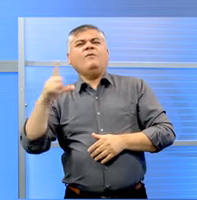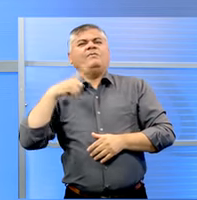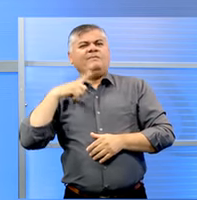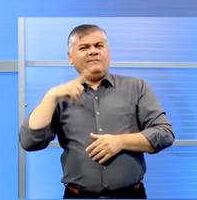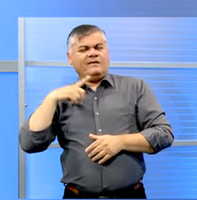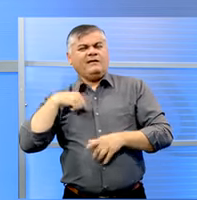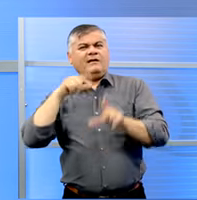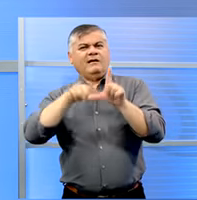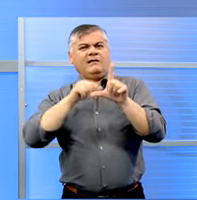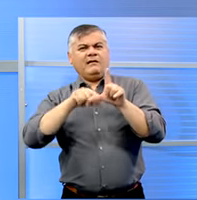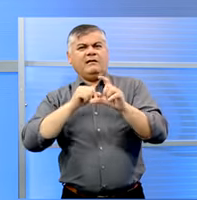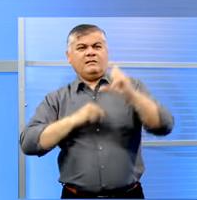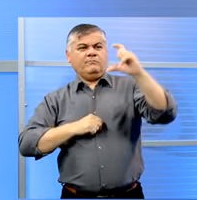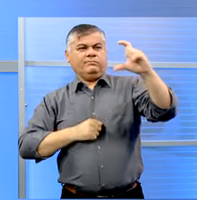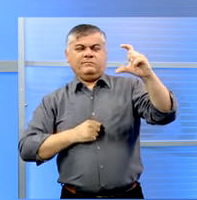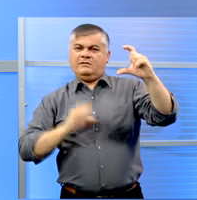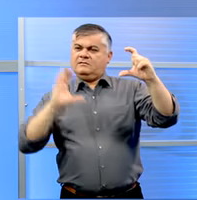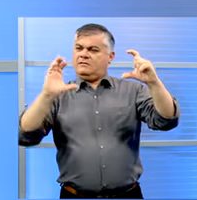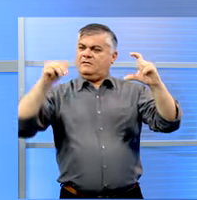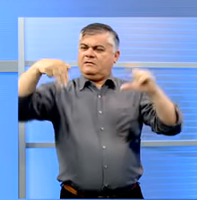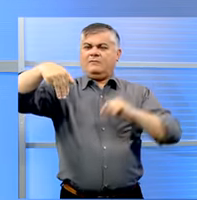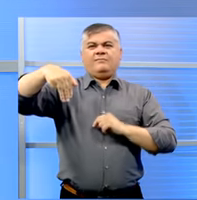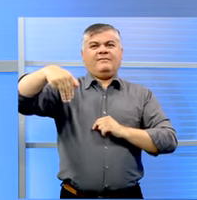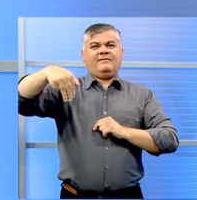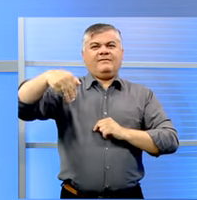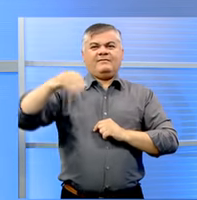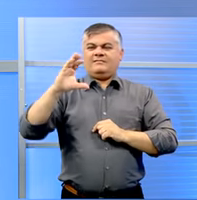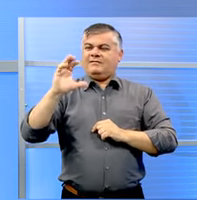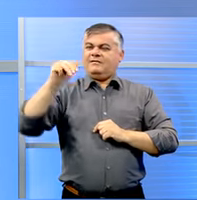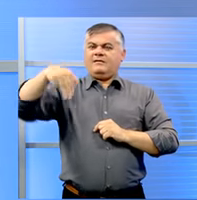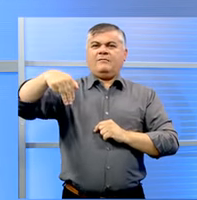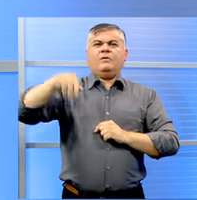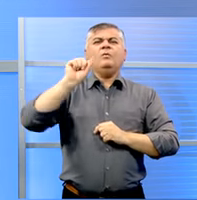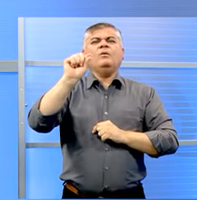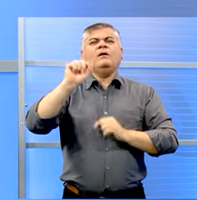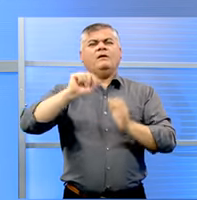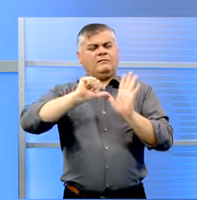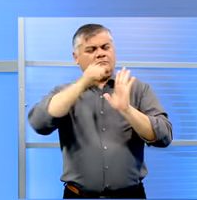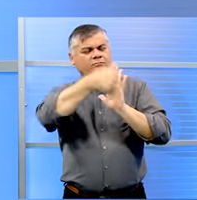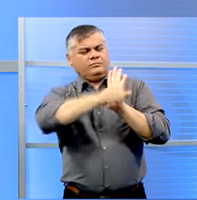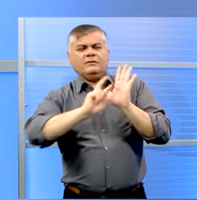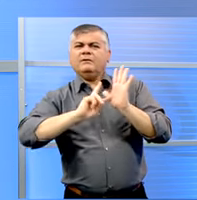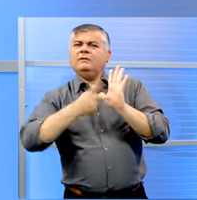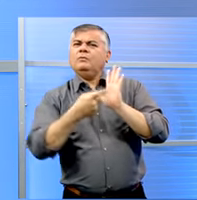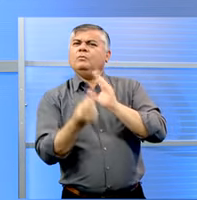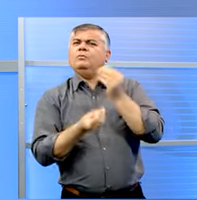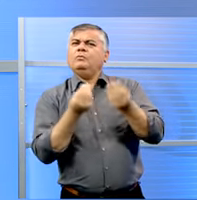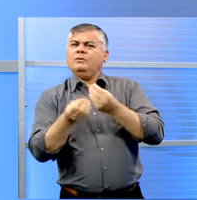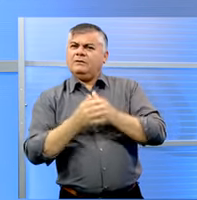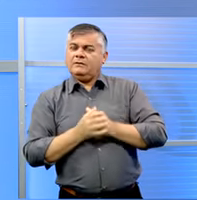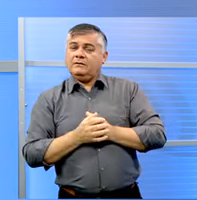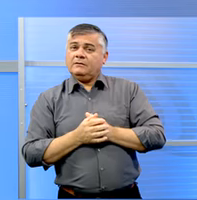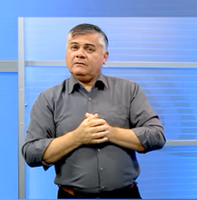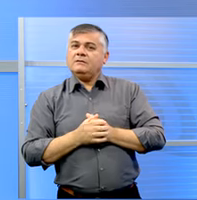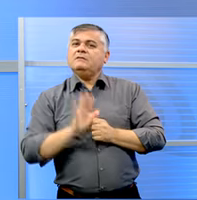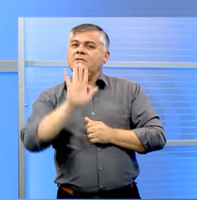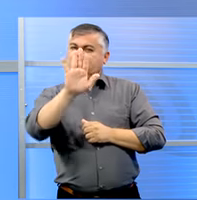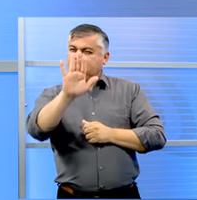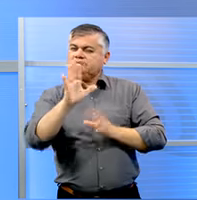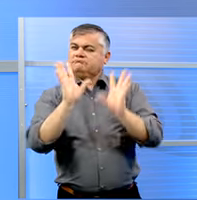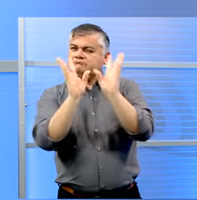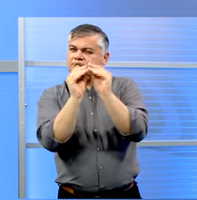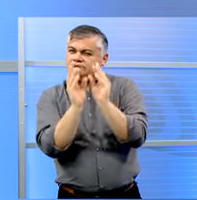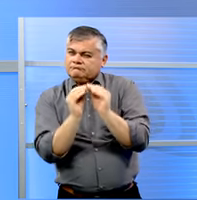ou letra bastão CM. Configuração de mão. O que significa? De um modo bem rápido, eu te explico o que é